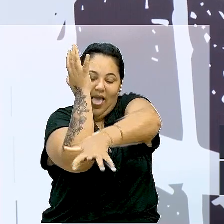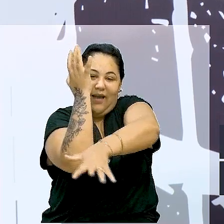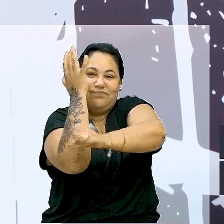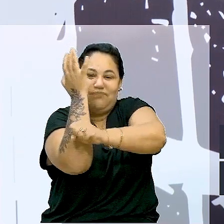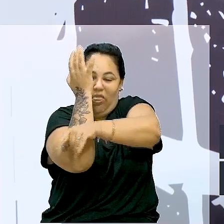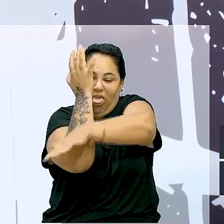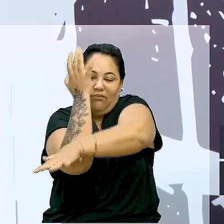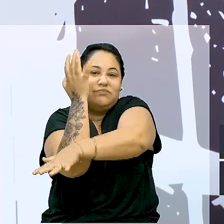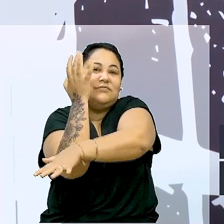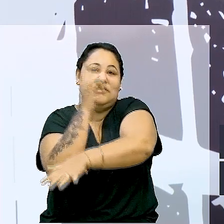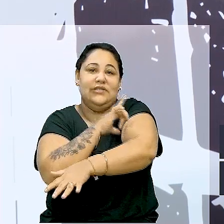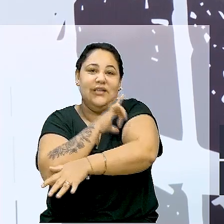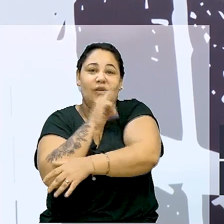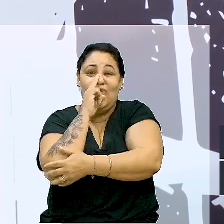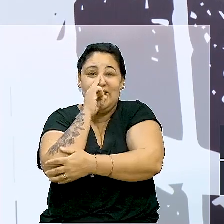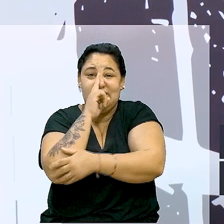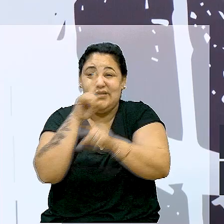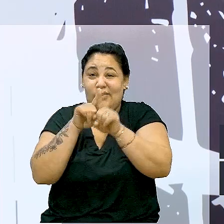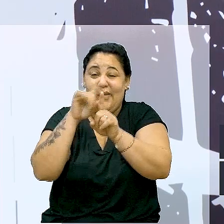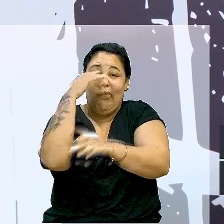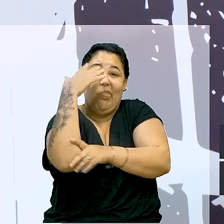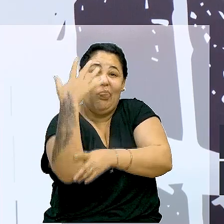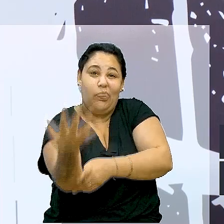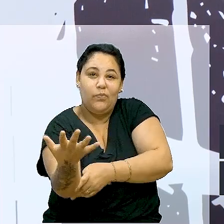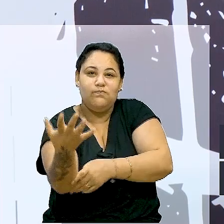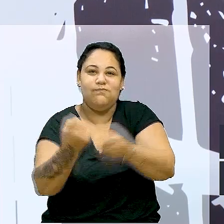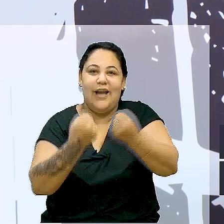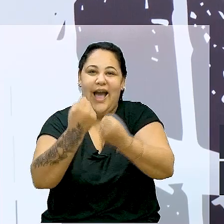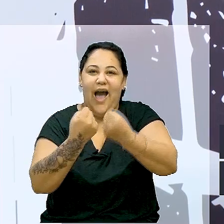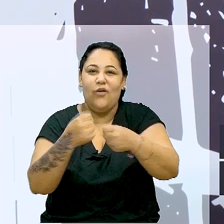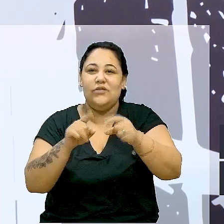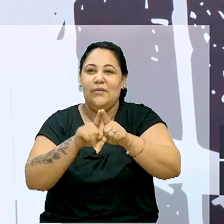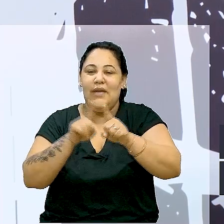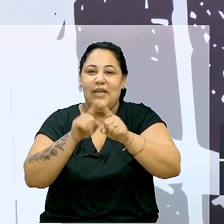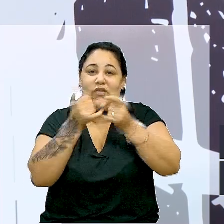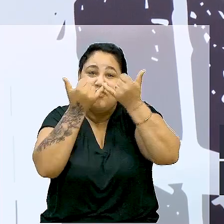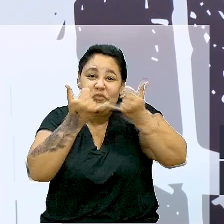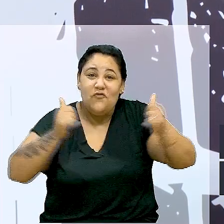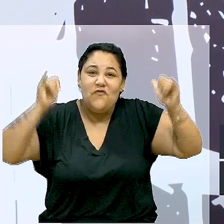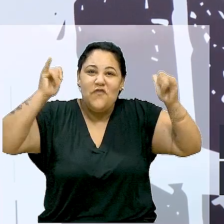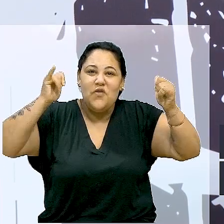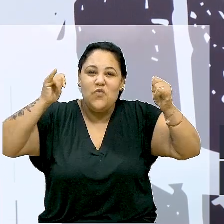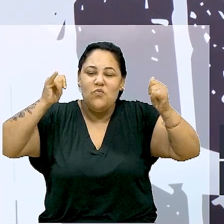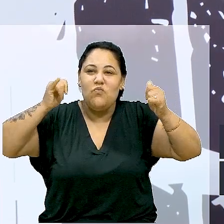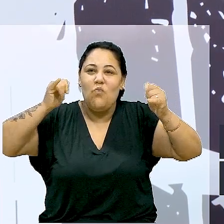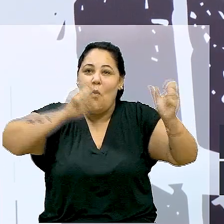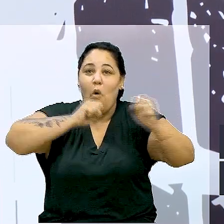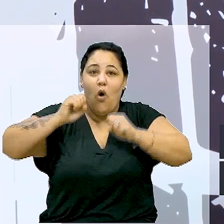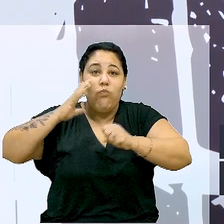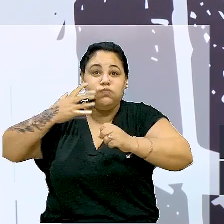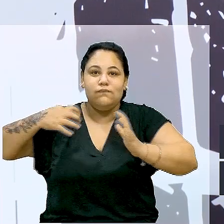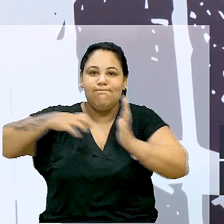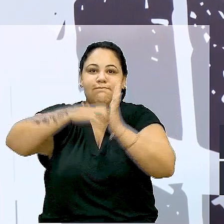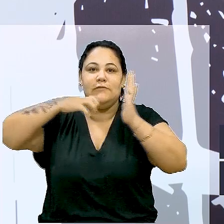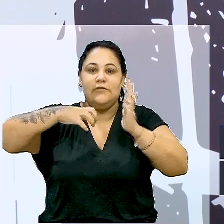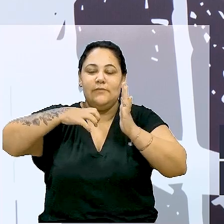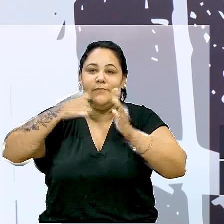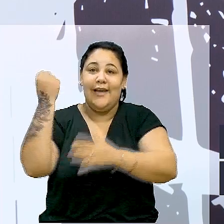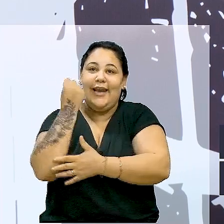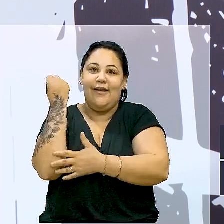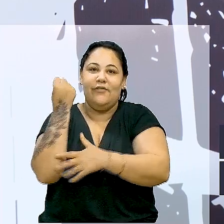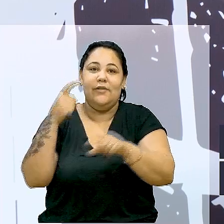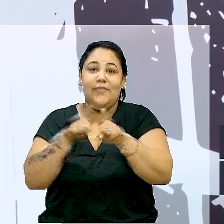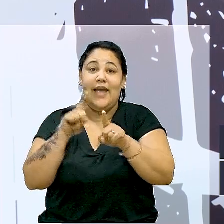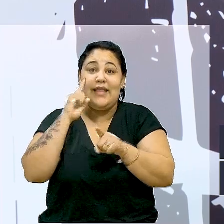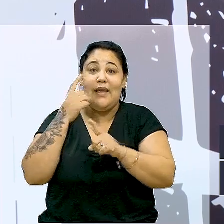um risco eminente de cair em cima de um veículo em cima da rede elétrica poder causar tragédias né qual é que é a ideia que sejam